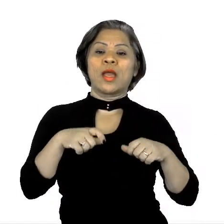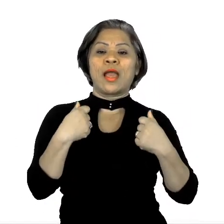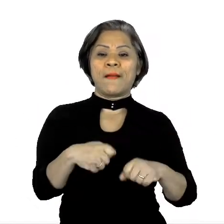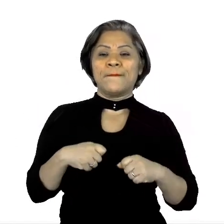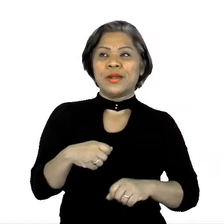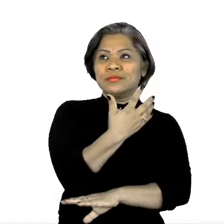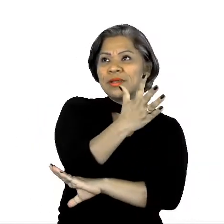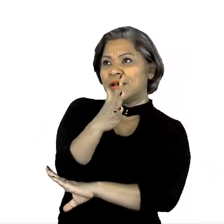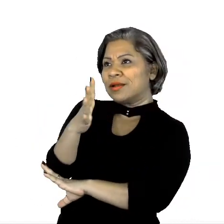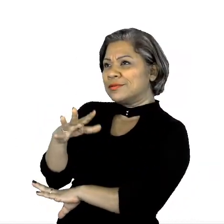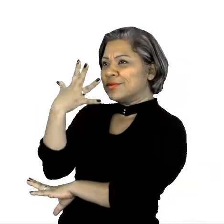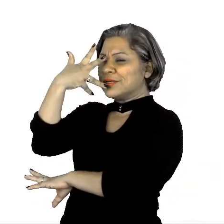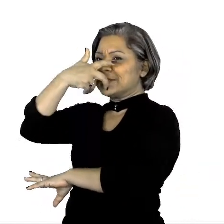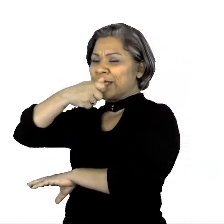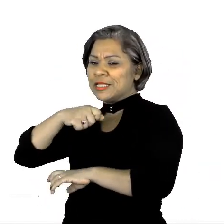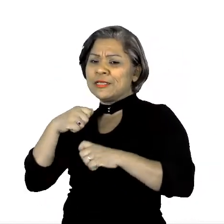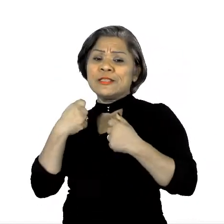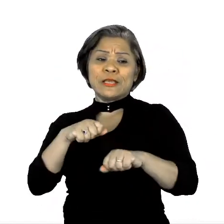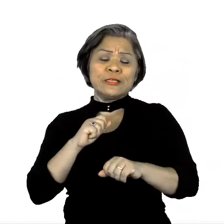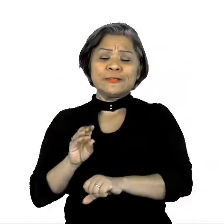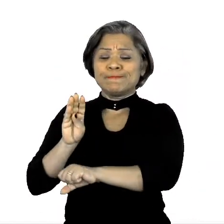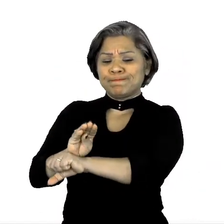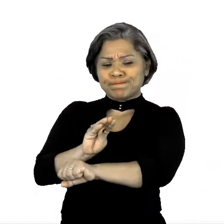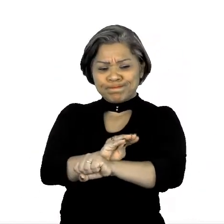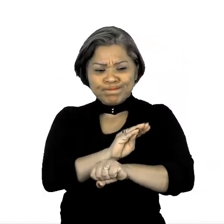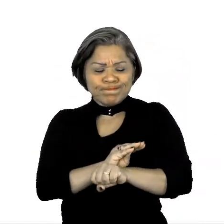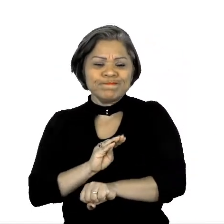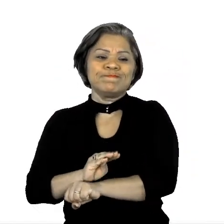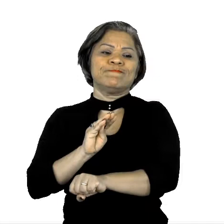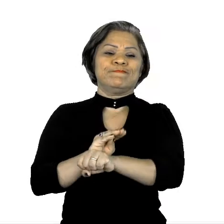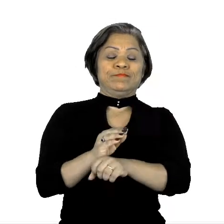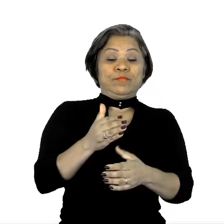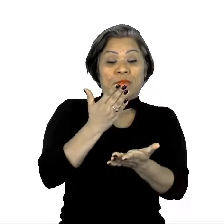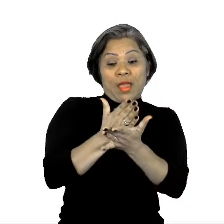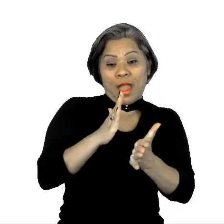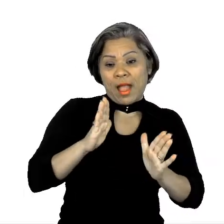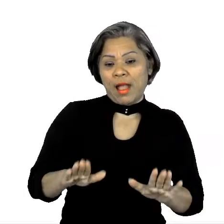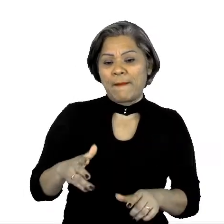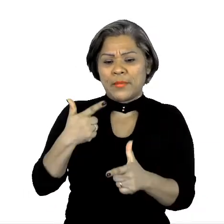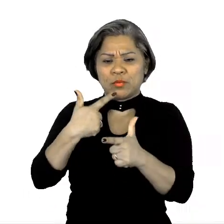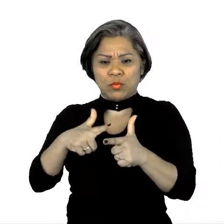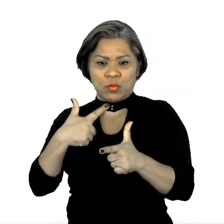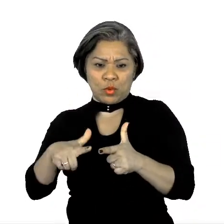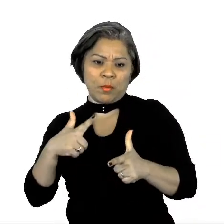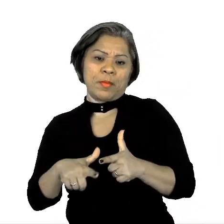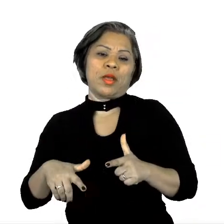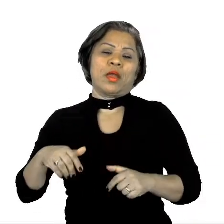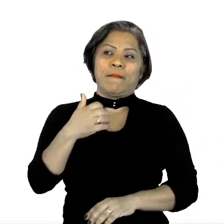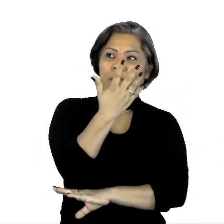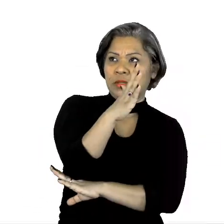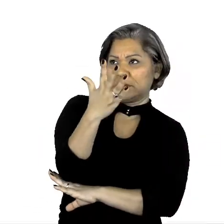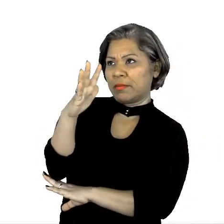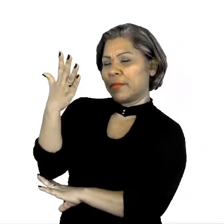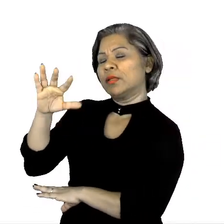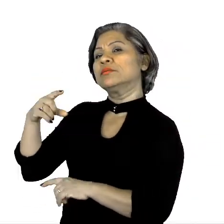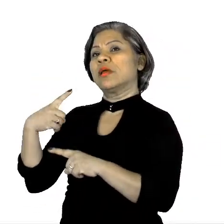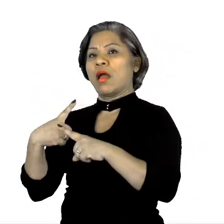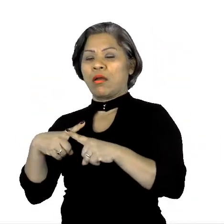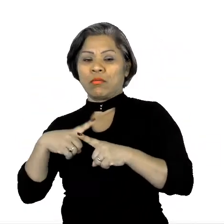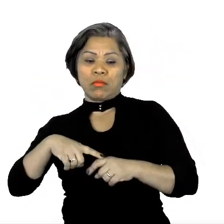preservá-la, acabar com os problemas ambientais que afetam o ecossistema brasileiro, a caça, o